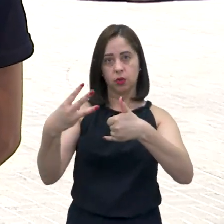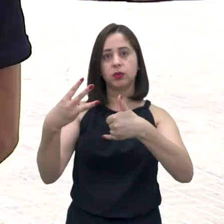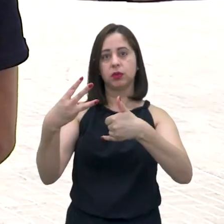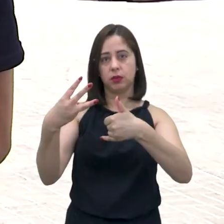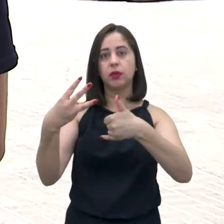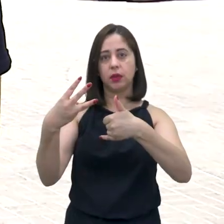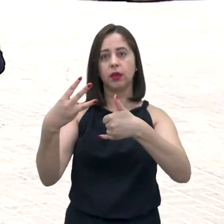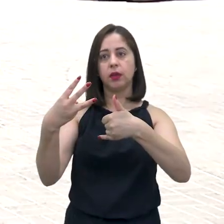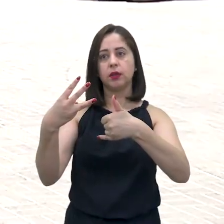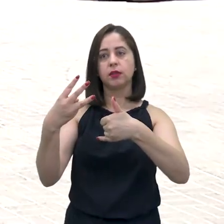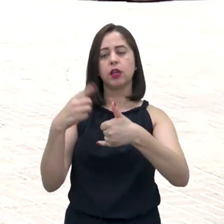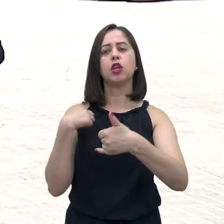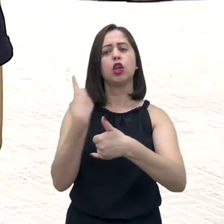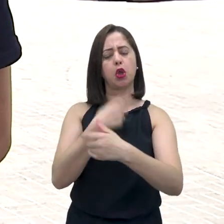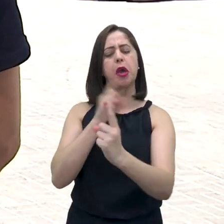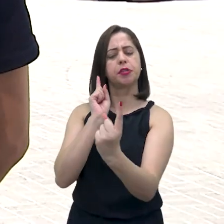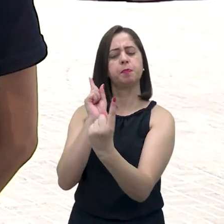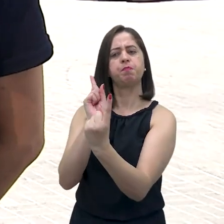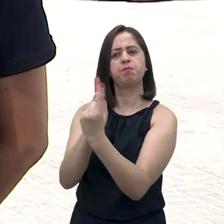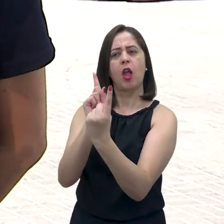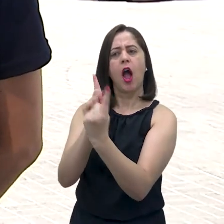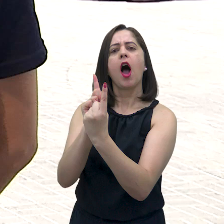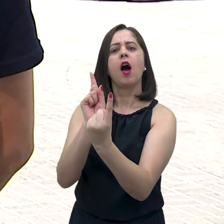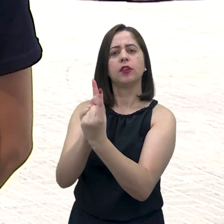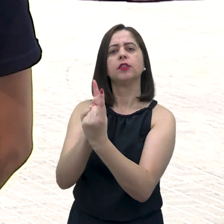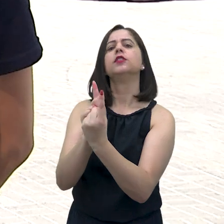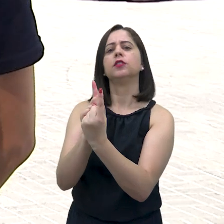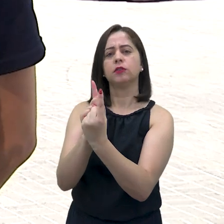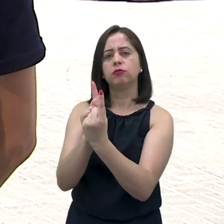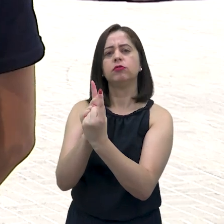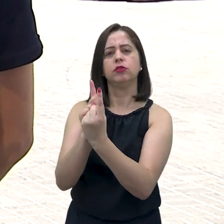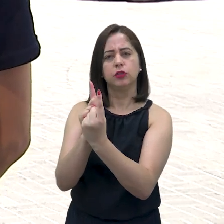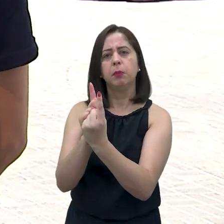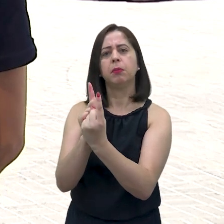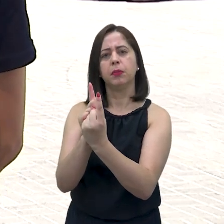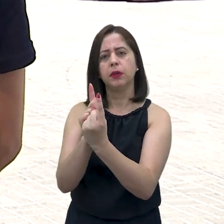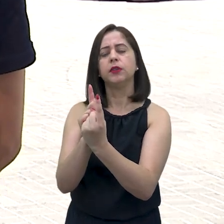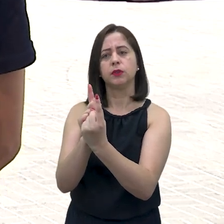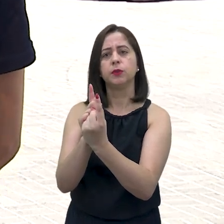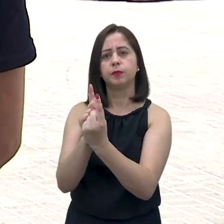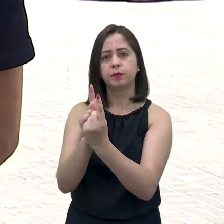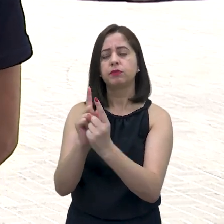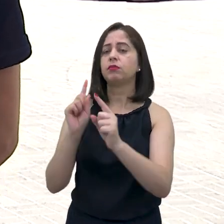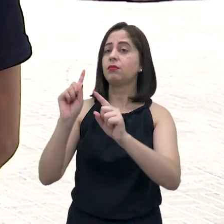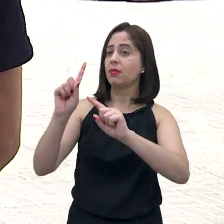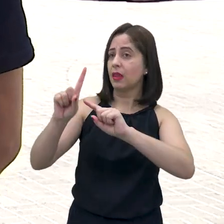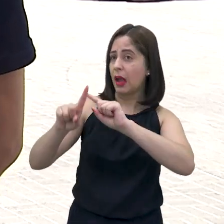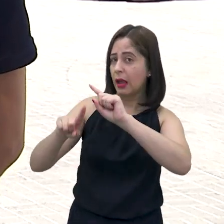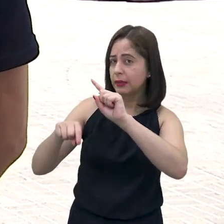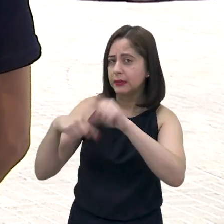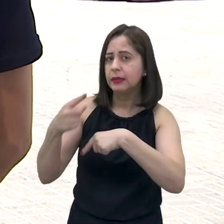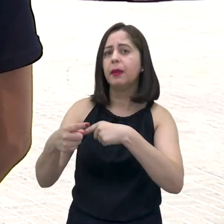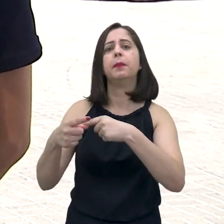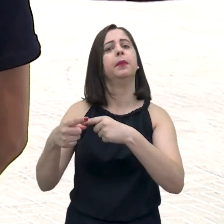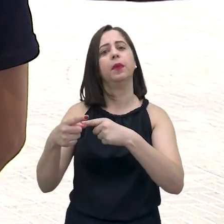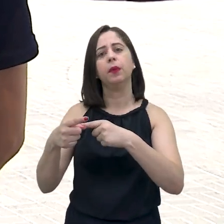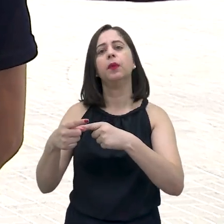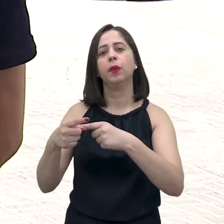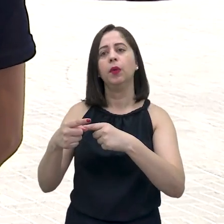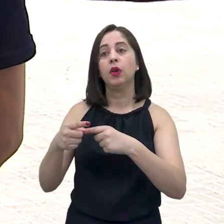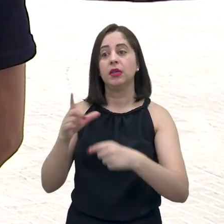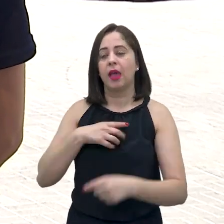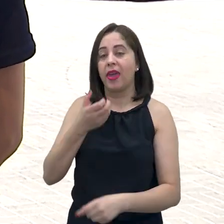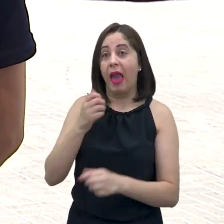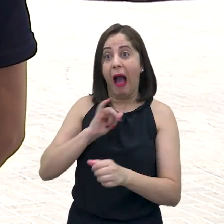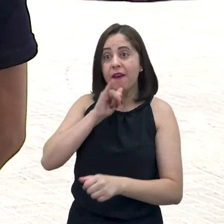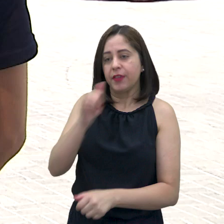153. Ela cai na nossa central, né, na nossa central de atendimento, e aí isso vai ser despachado pela